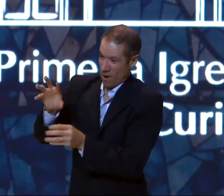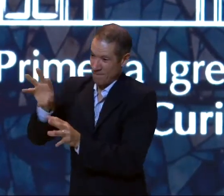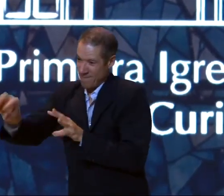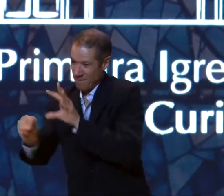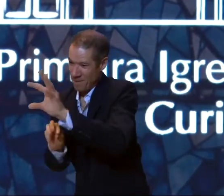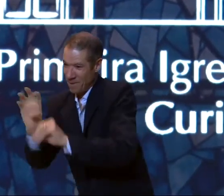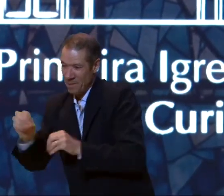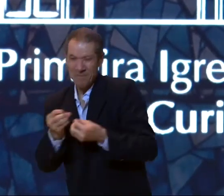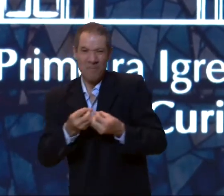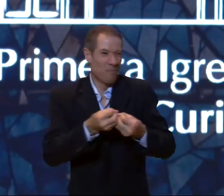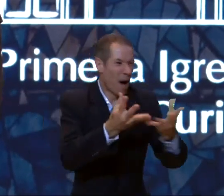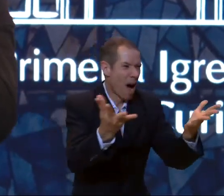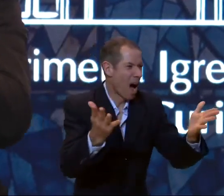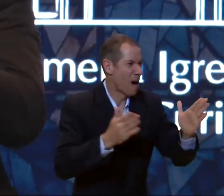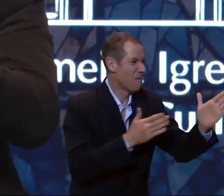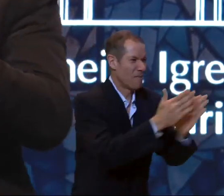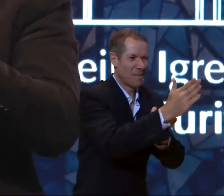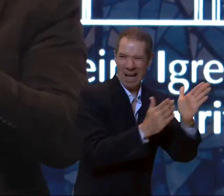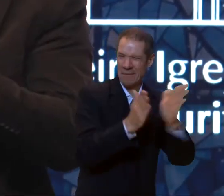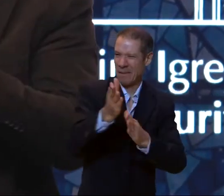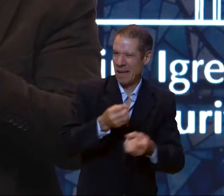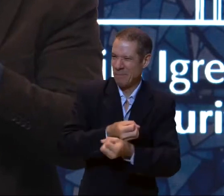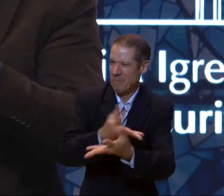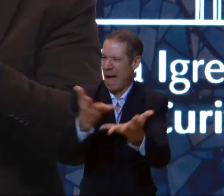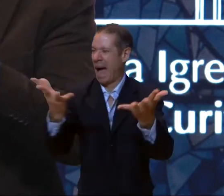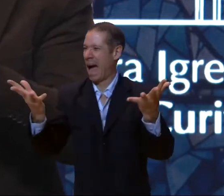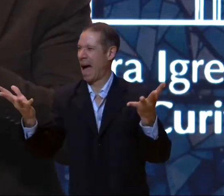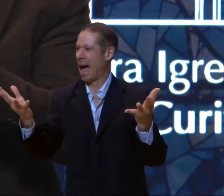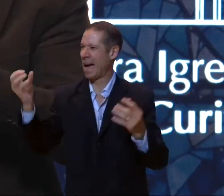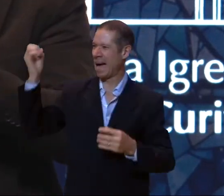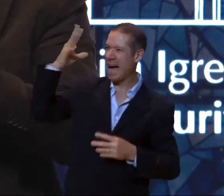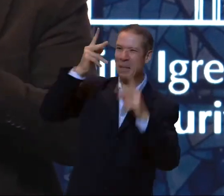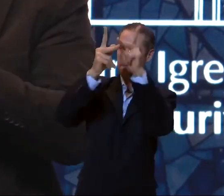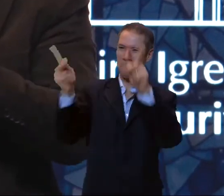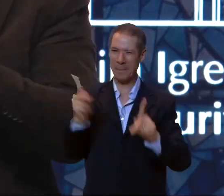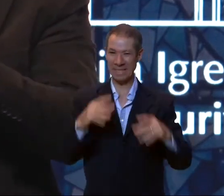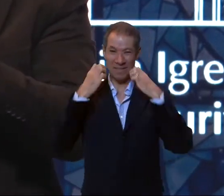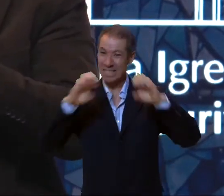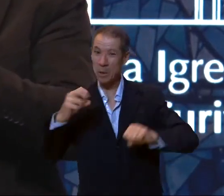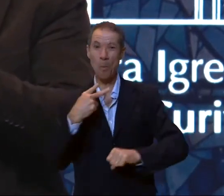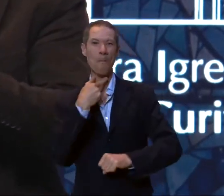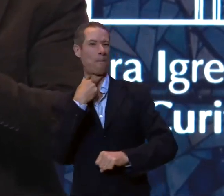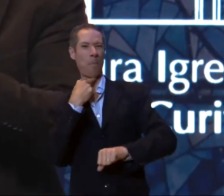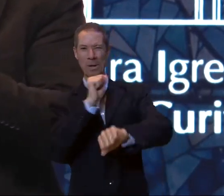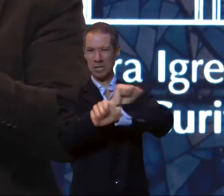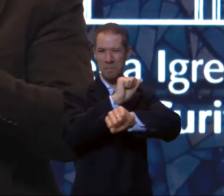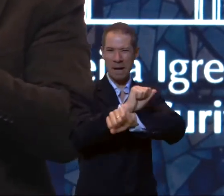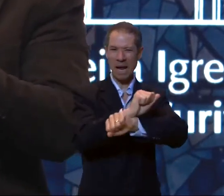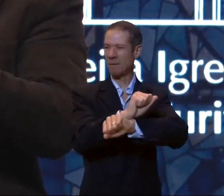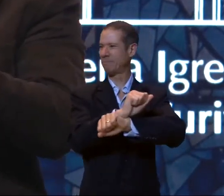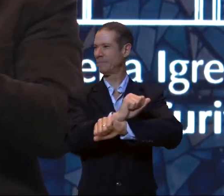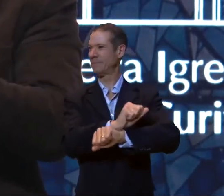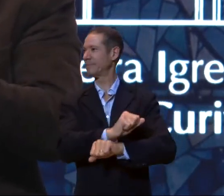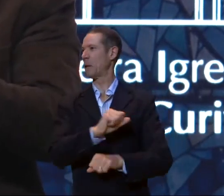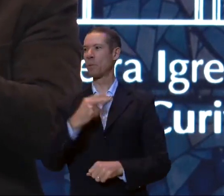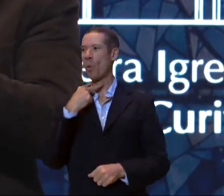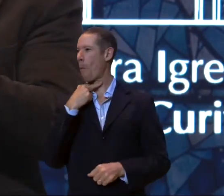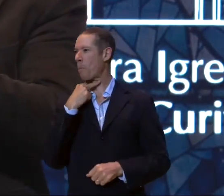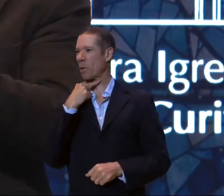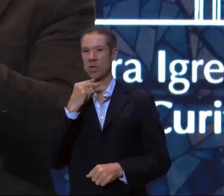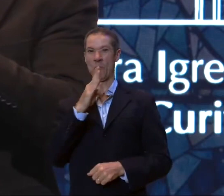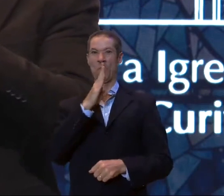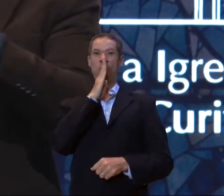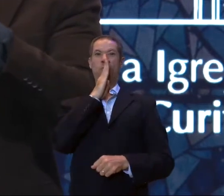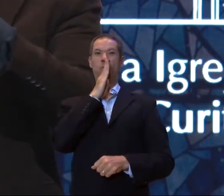você passar. E esse evangelho que ninguém pode parar, que ninguém pode abafar, que ninguém pode